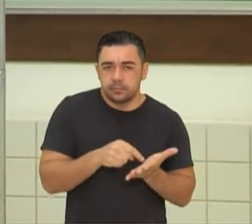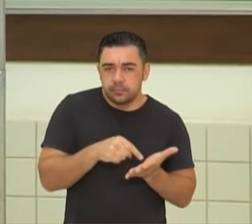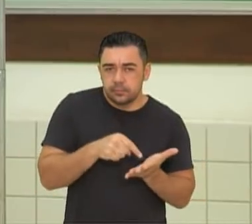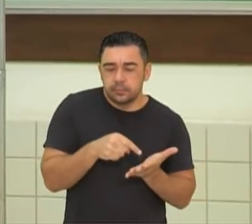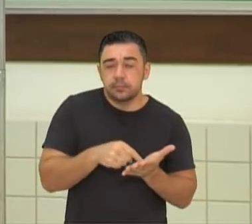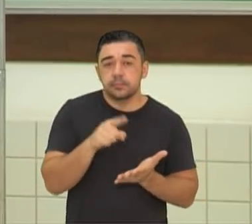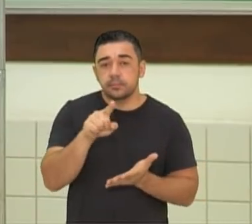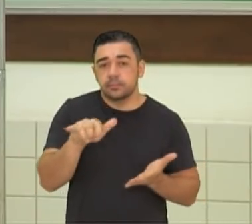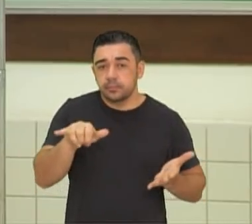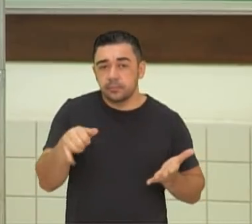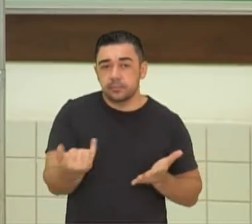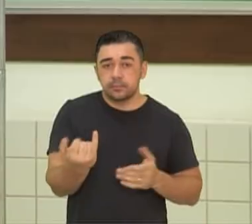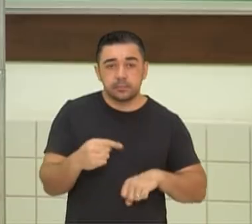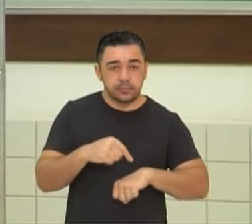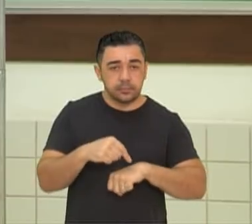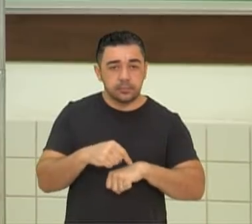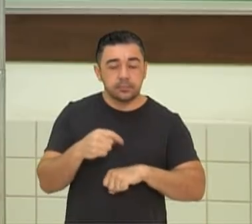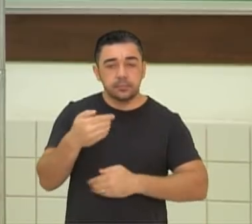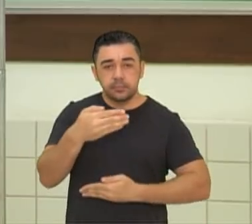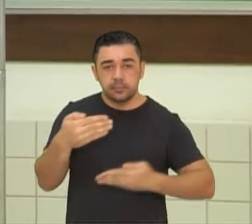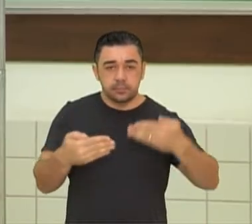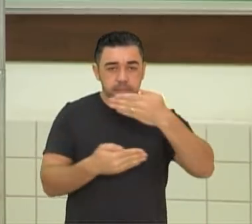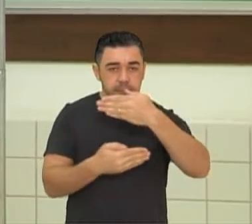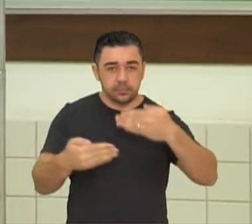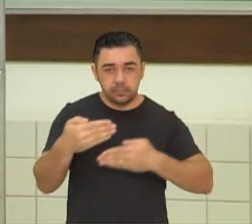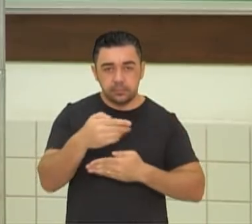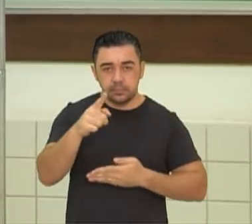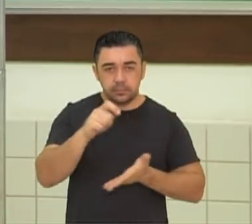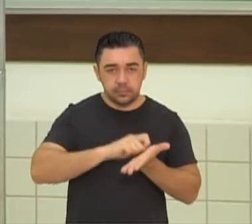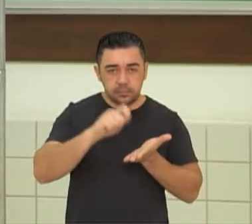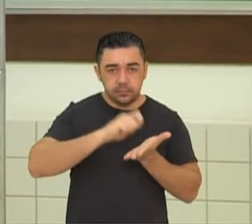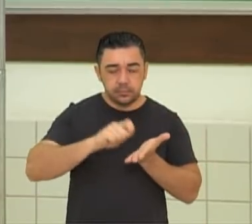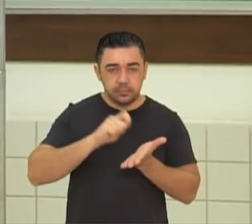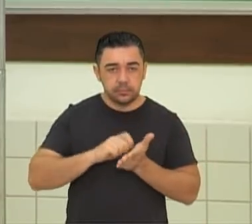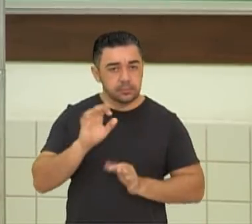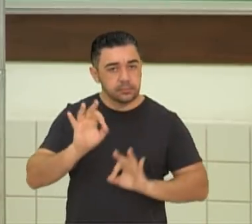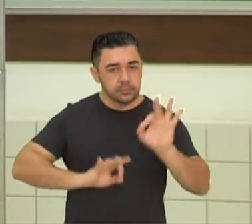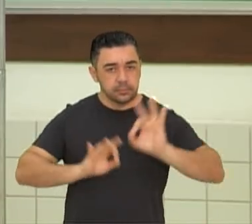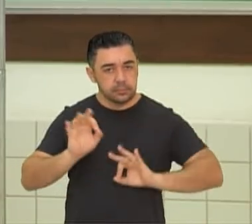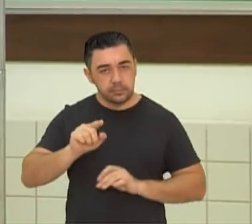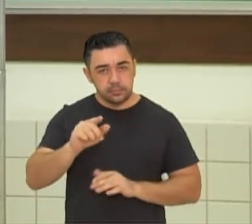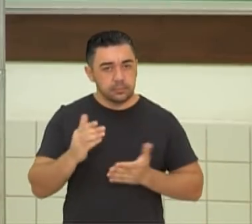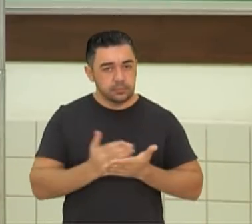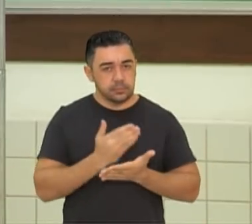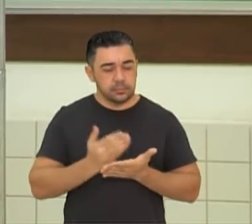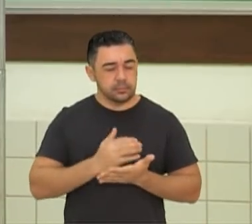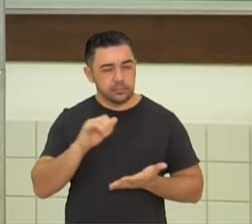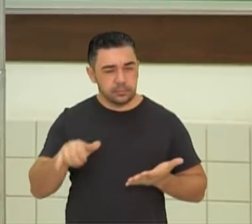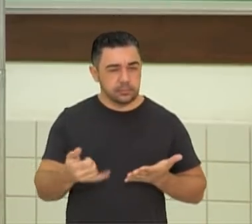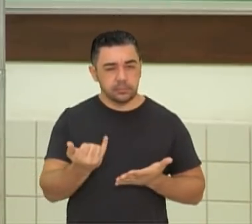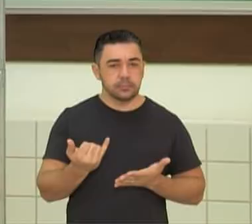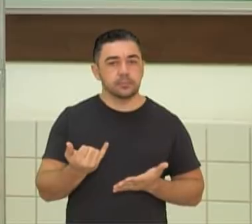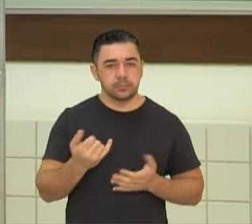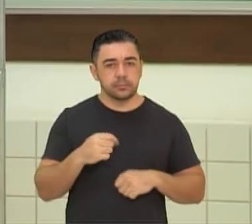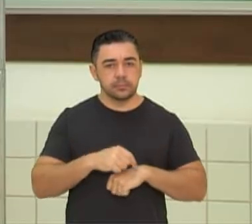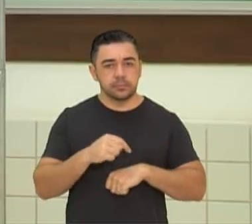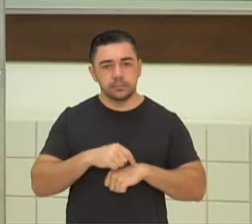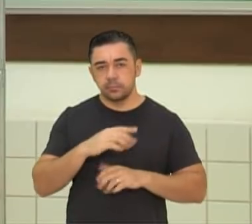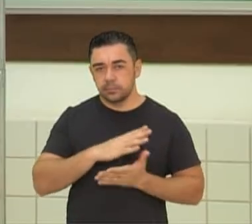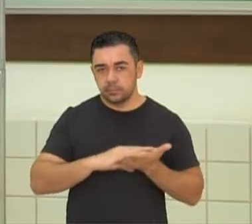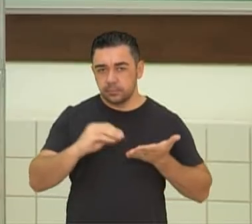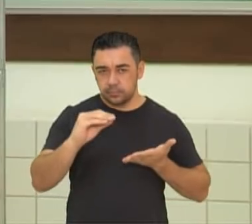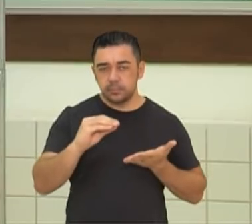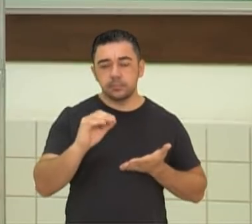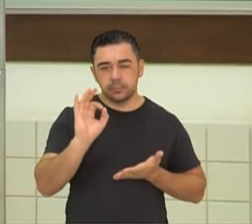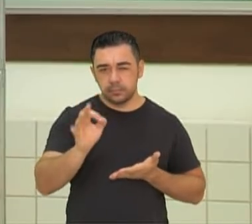já aproveita o momento em que o slide está aparecendo, já para começar a anotar, para começar a organizar o seu caderno e aproveitar melhor esse tempo de cópia que eu vou te dar,